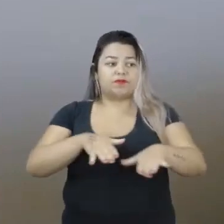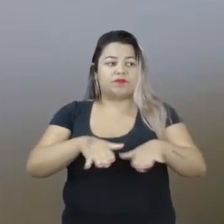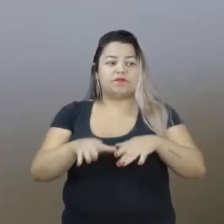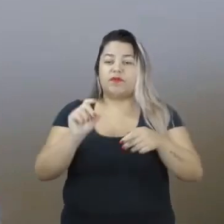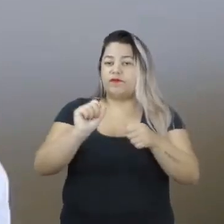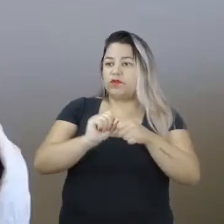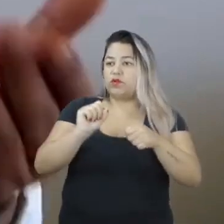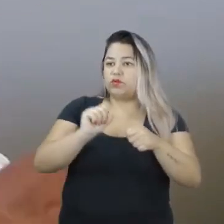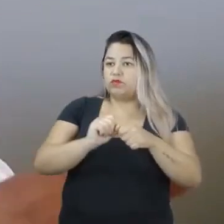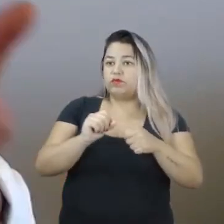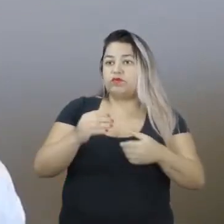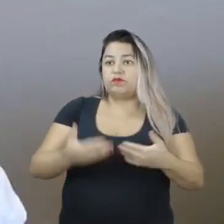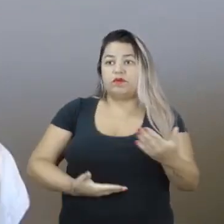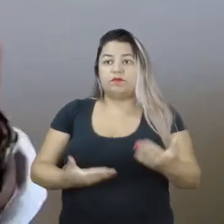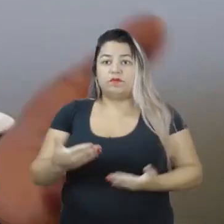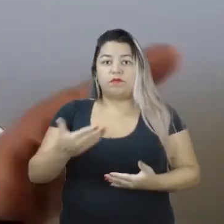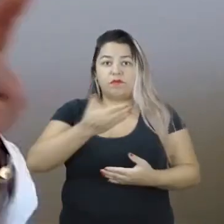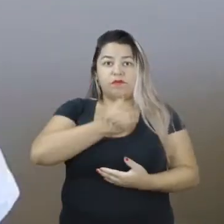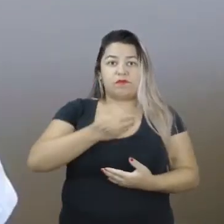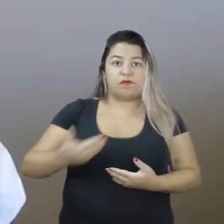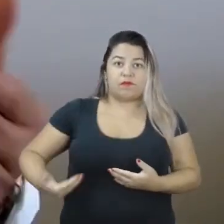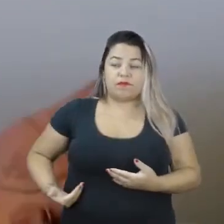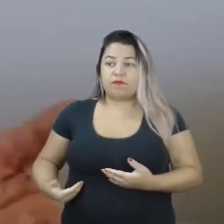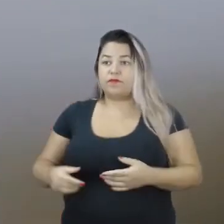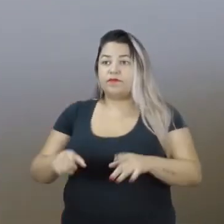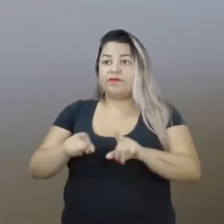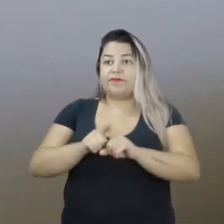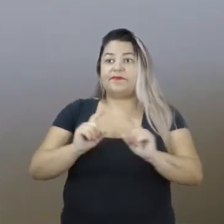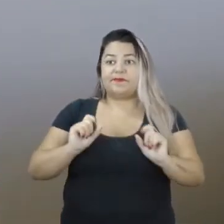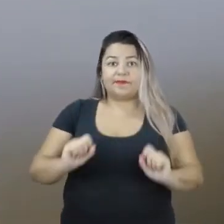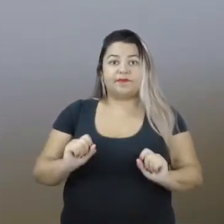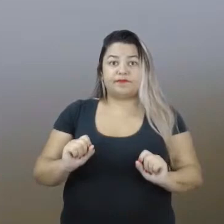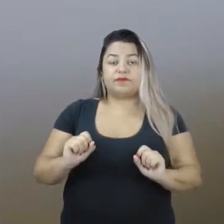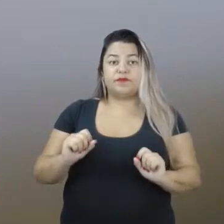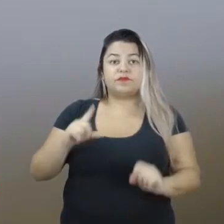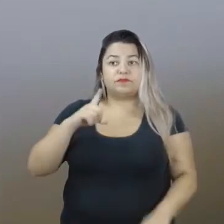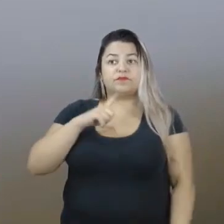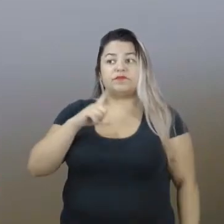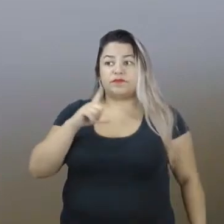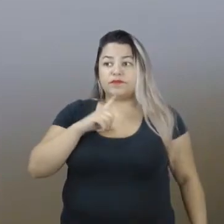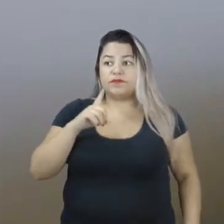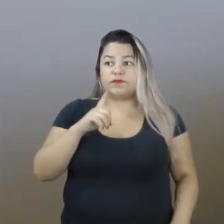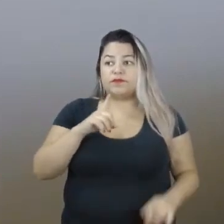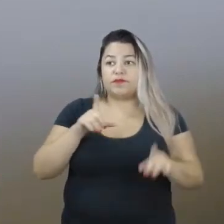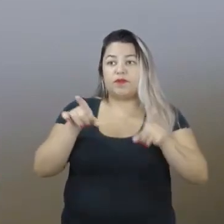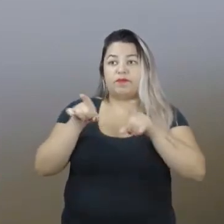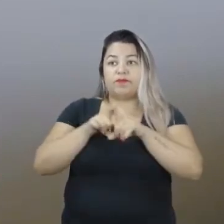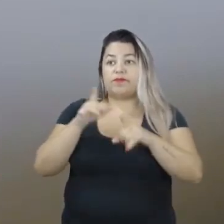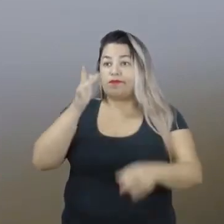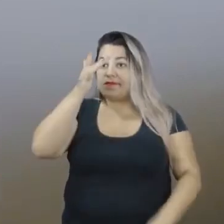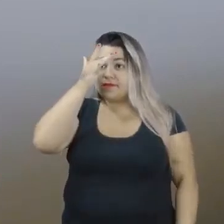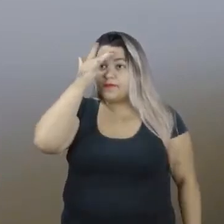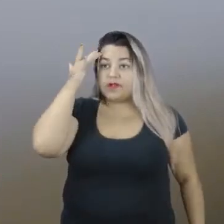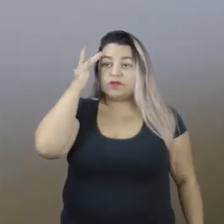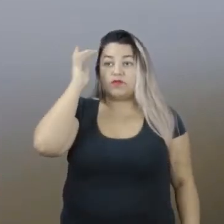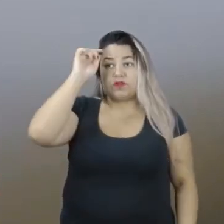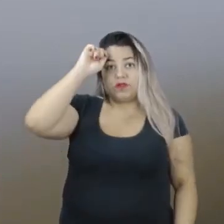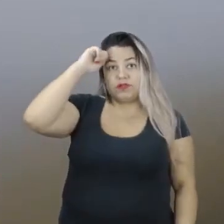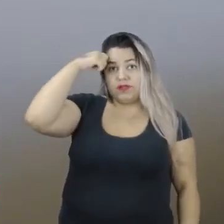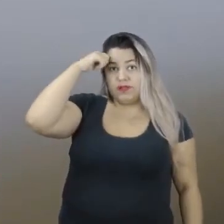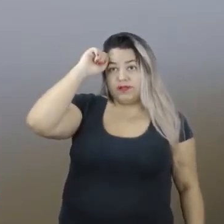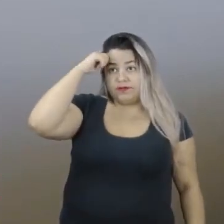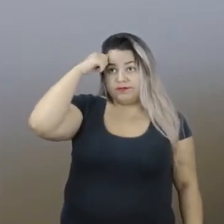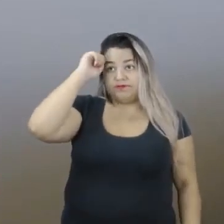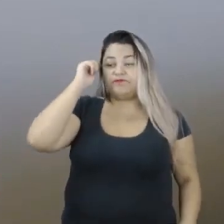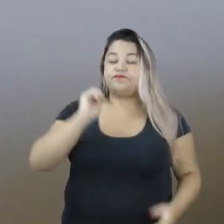serviço público para que 30% das vagas de livre nomeação sejam também de pessoas negros e